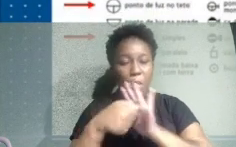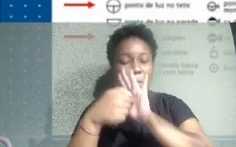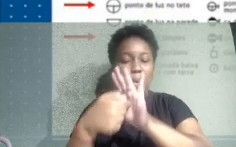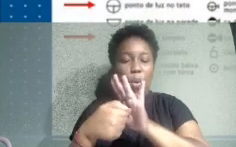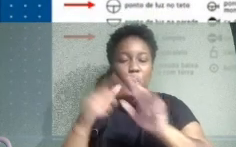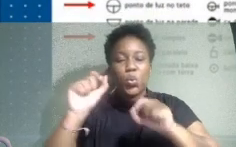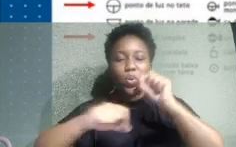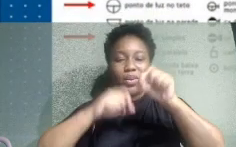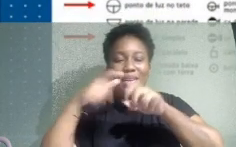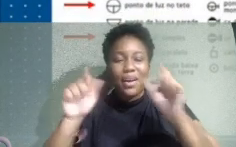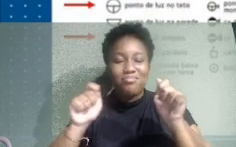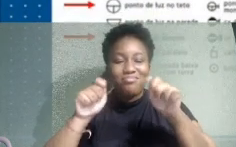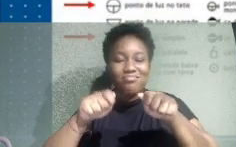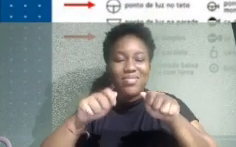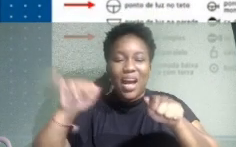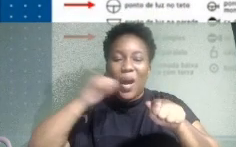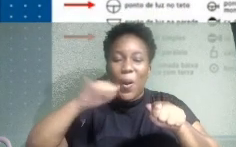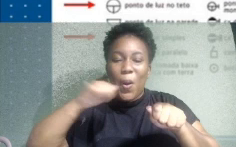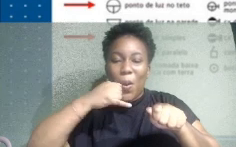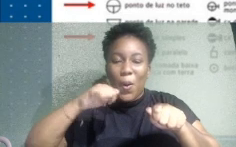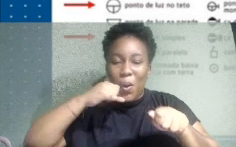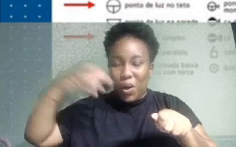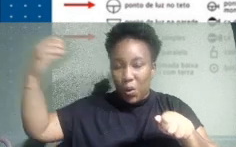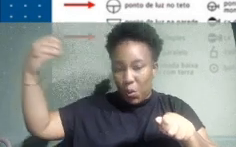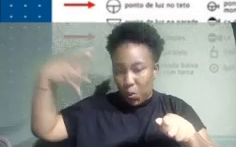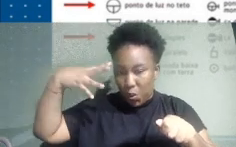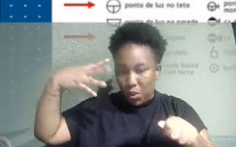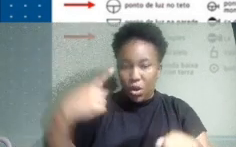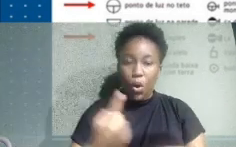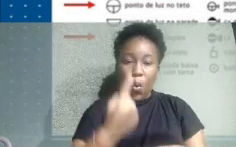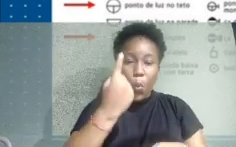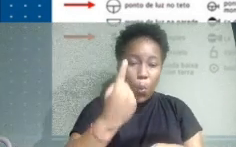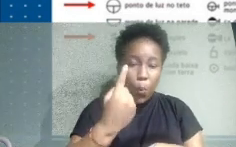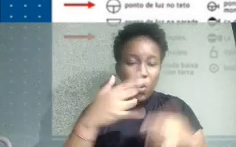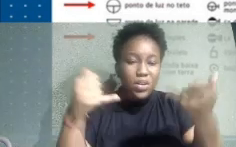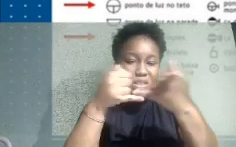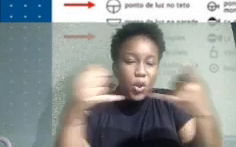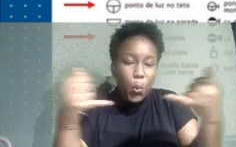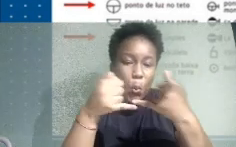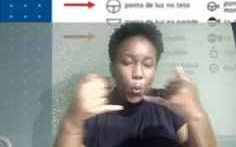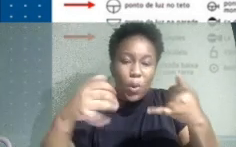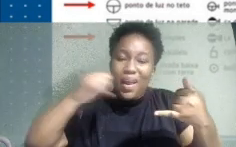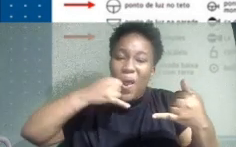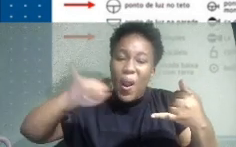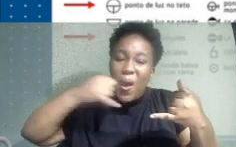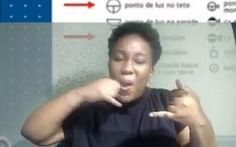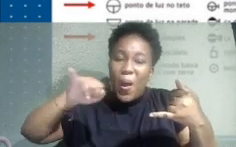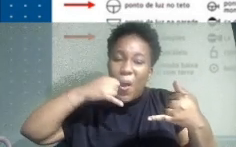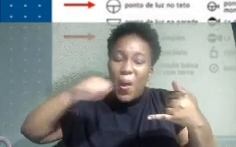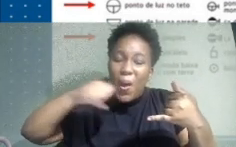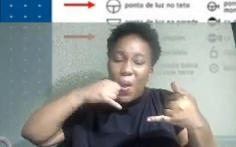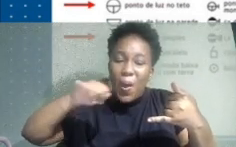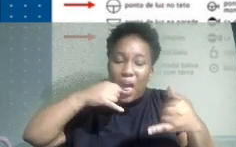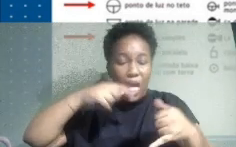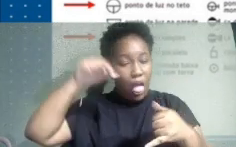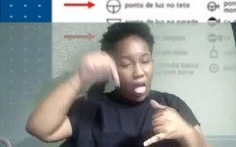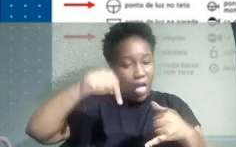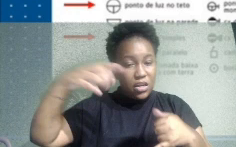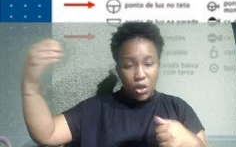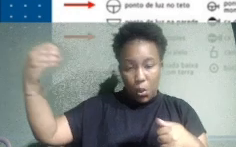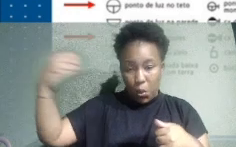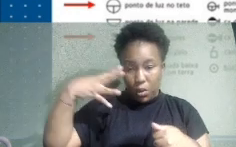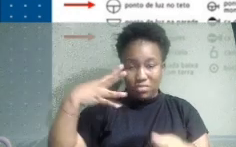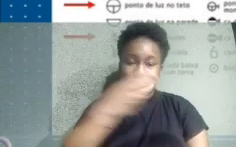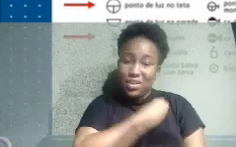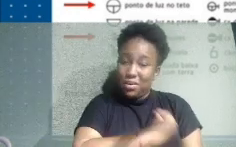nossa lâmpada. O 1 é referente ao circuito elétrico dessa lâmpada. Ou seja, essa minha lâmpada que está presente no